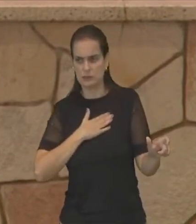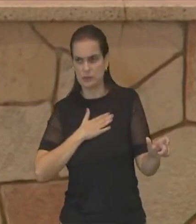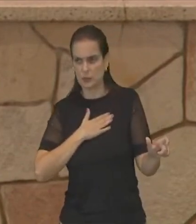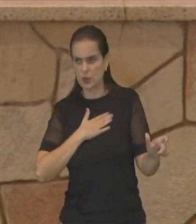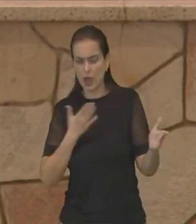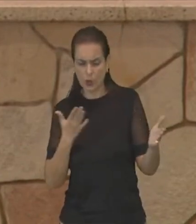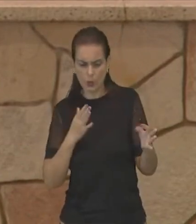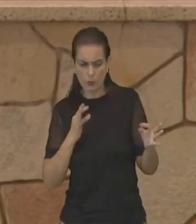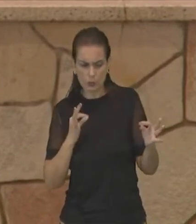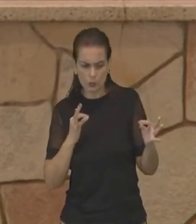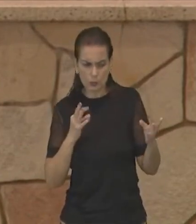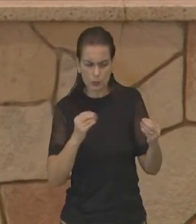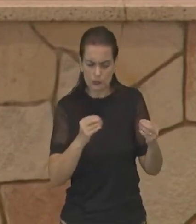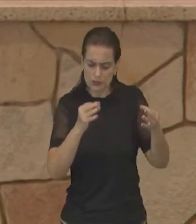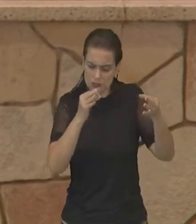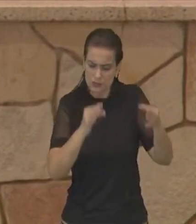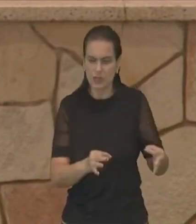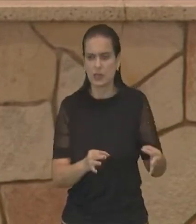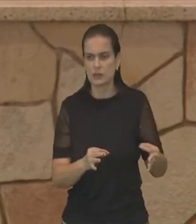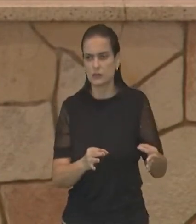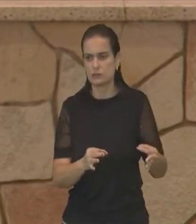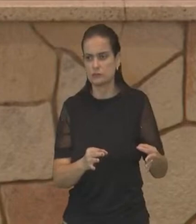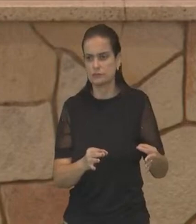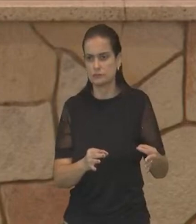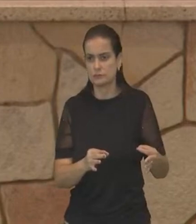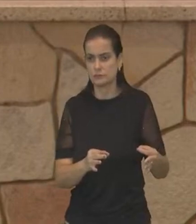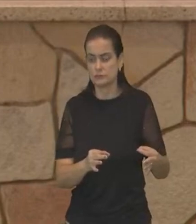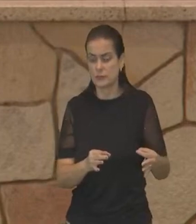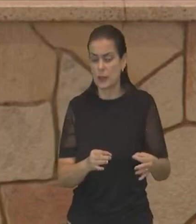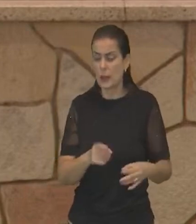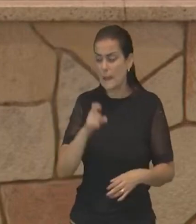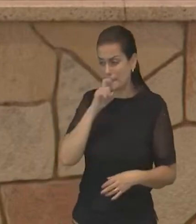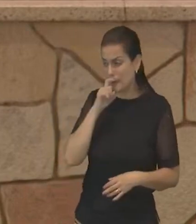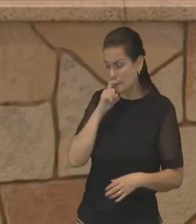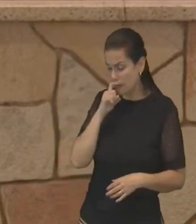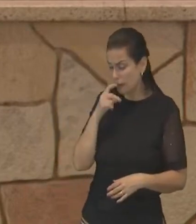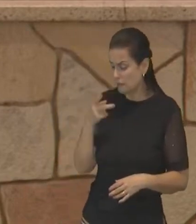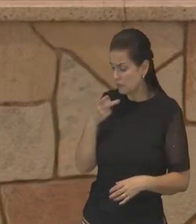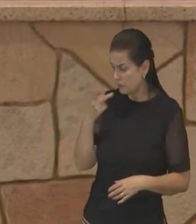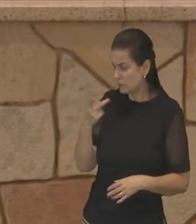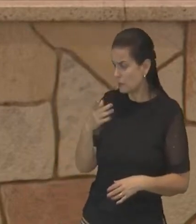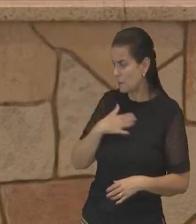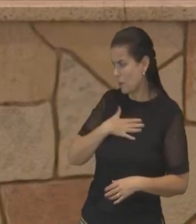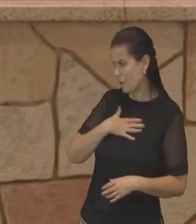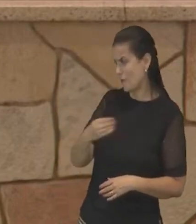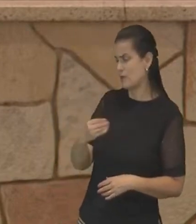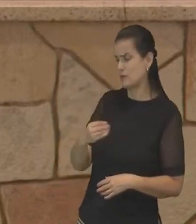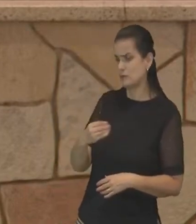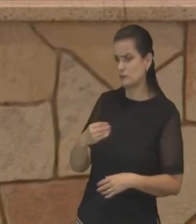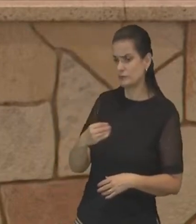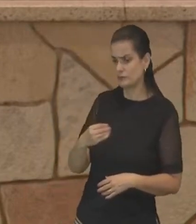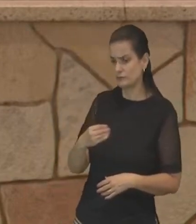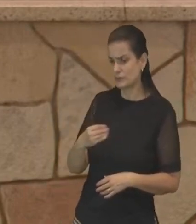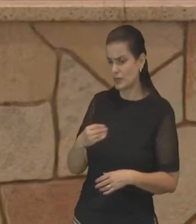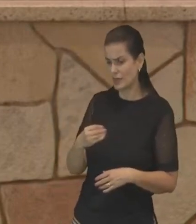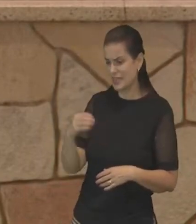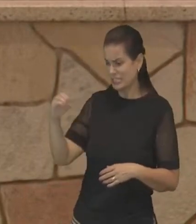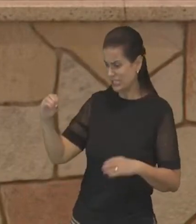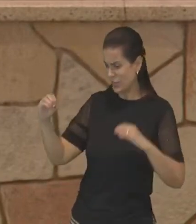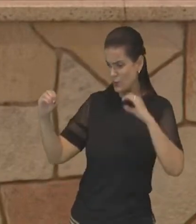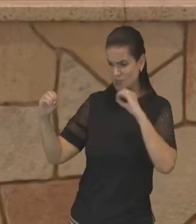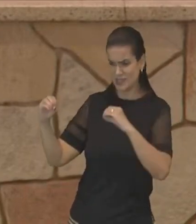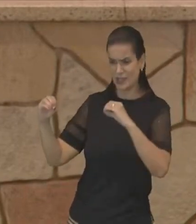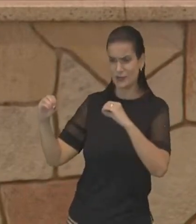certo. E o meu pai, como era um homem de muitas palavras, ele virou para mim, olhou e disse assim: meu filho, então está 0-0.